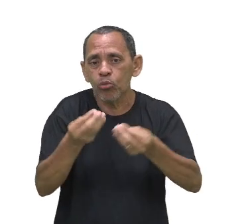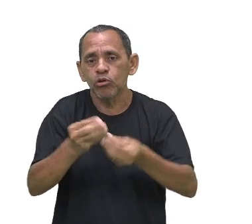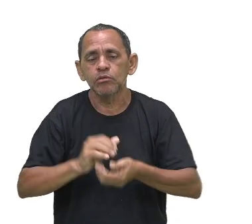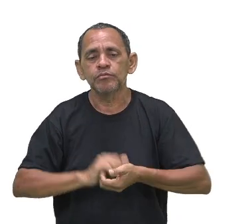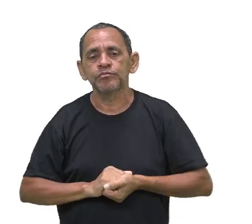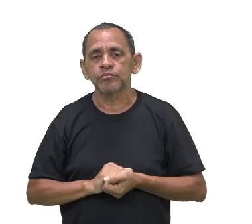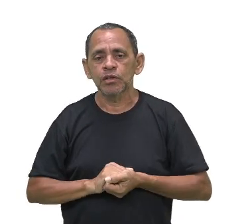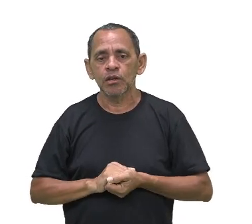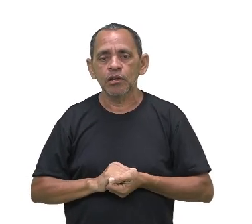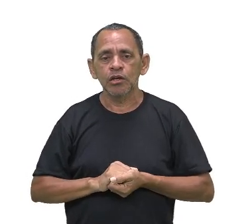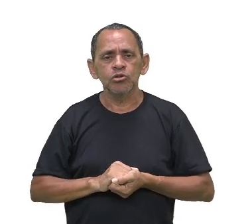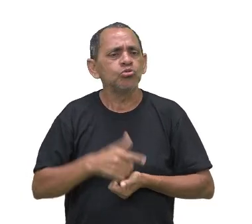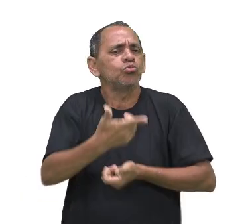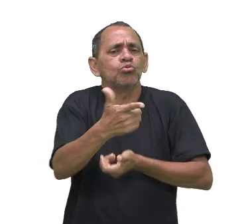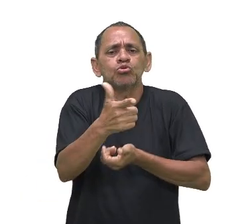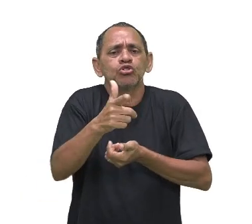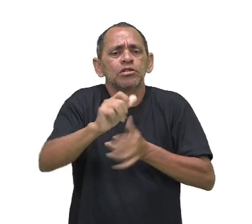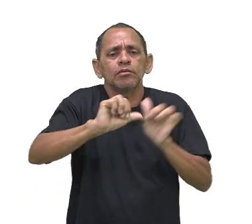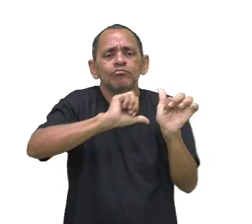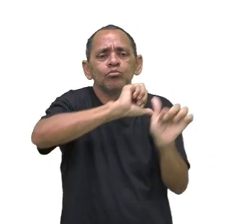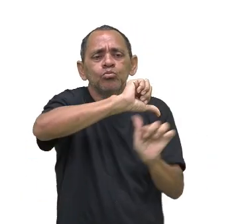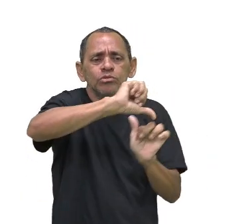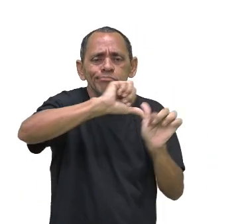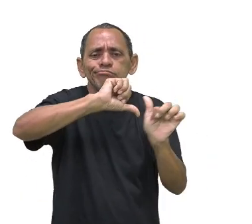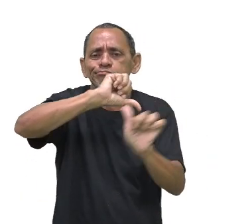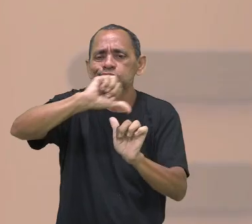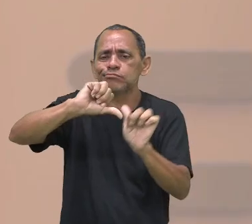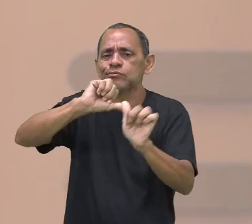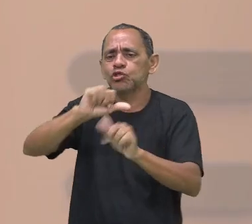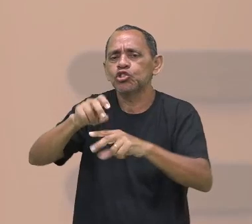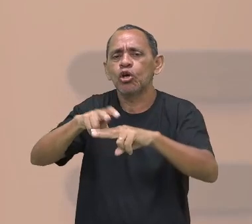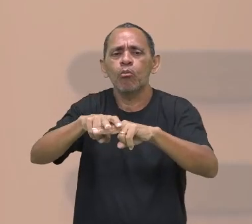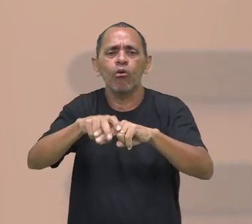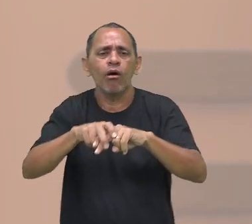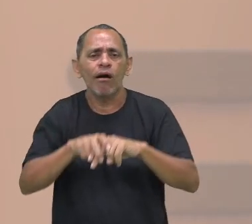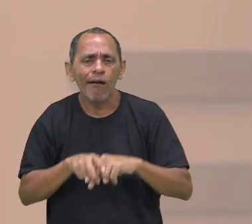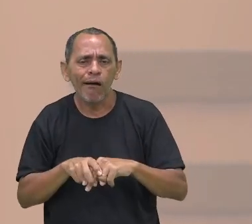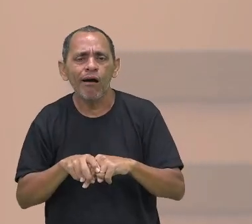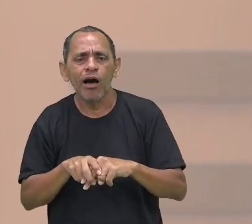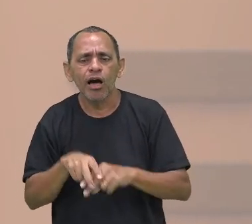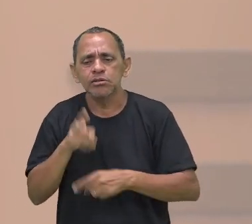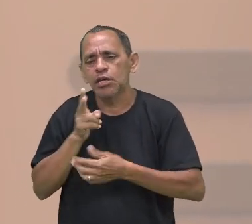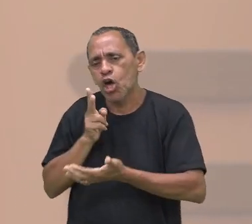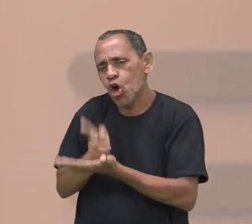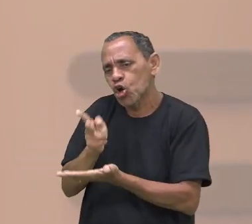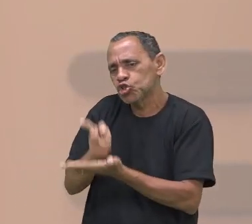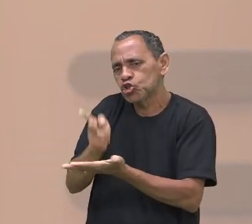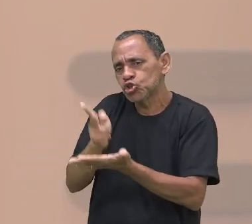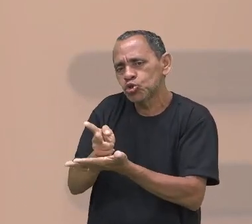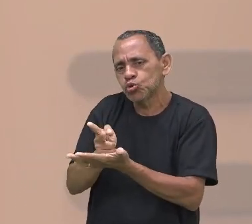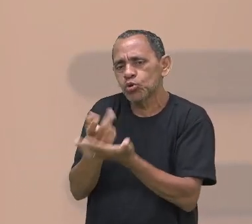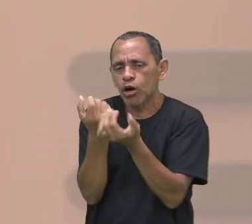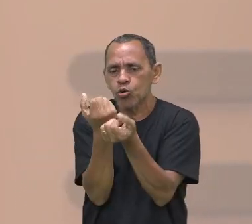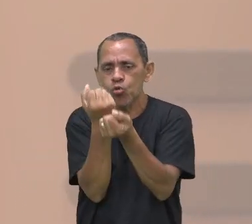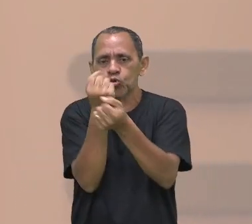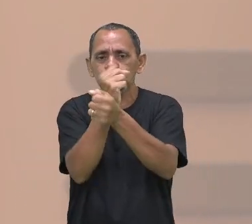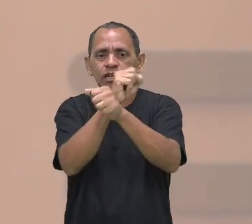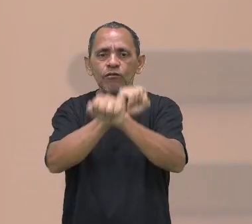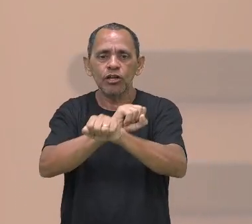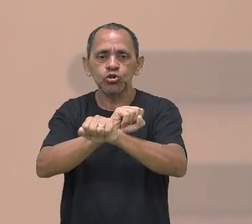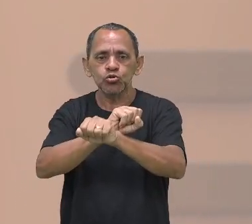traz muitas mudanças. Por quê? Porque ela continua com aquele peso da escravatura no